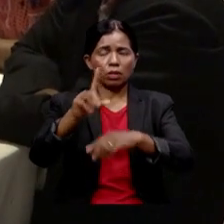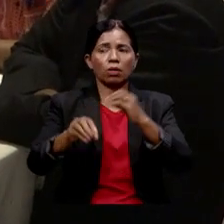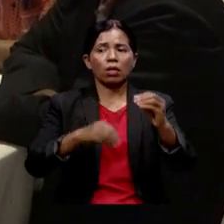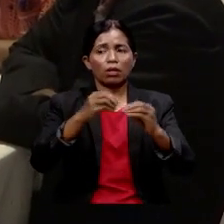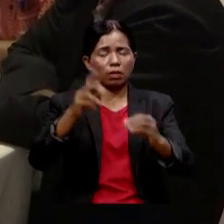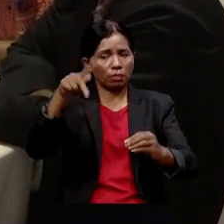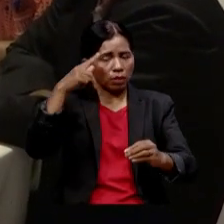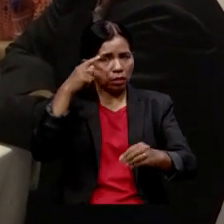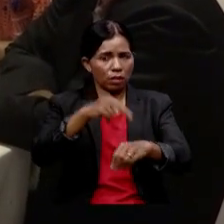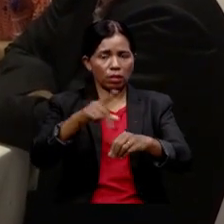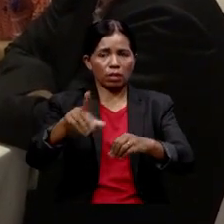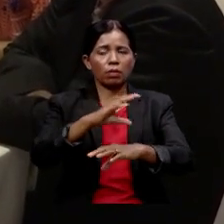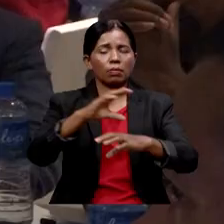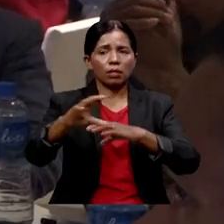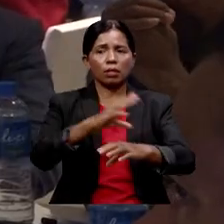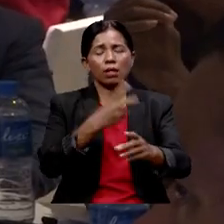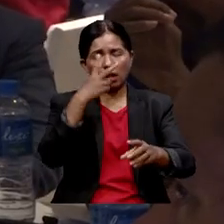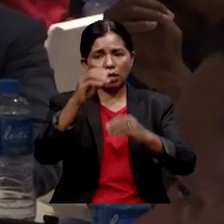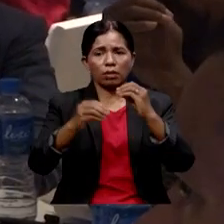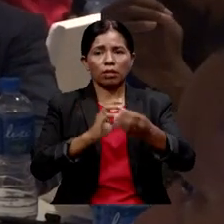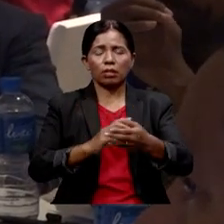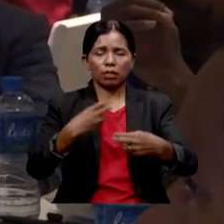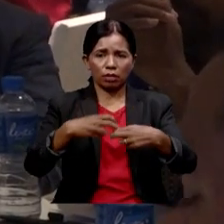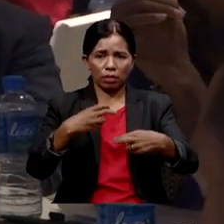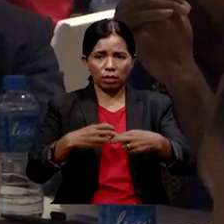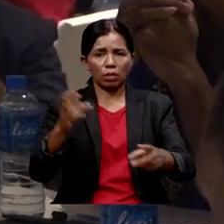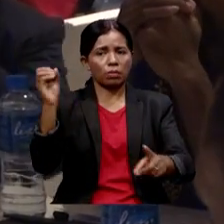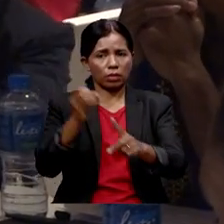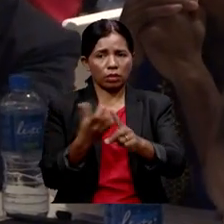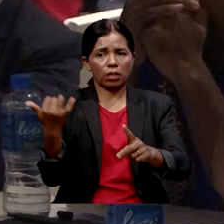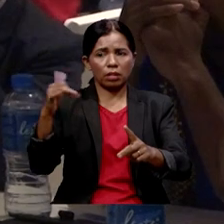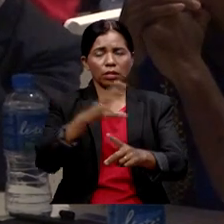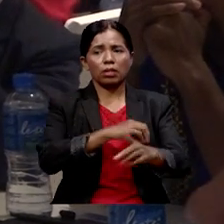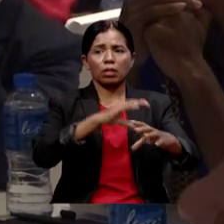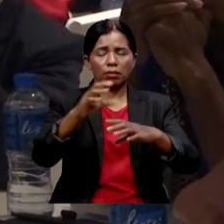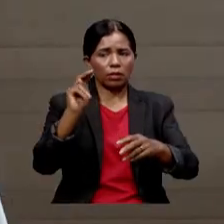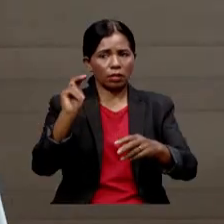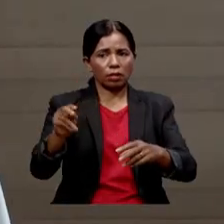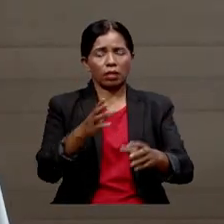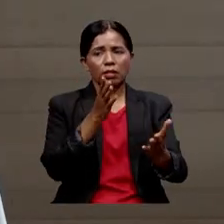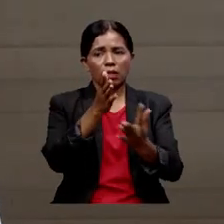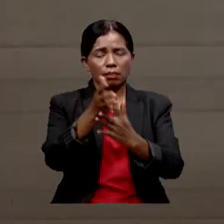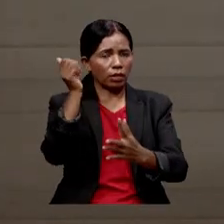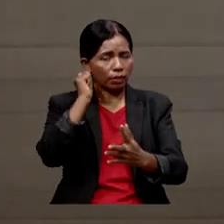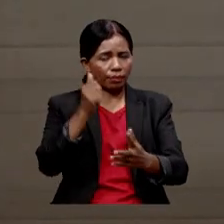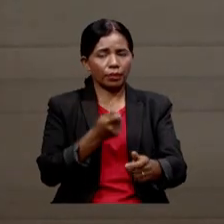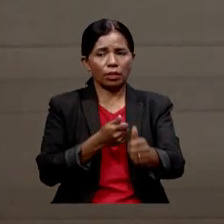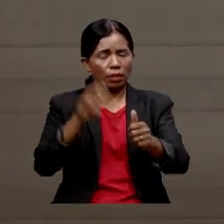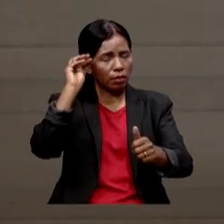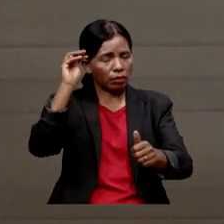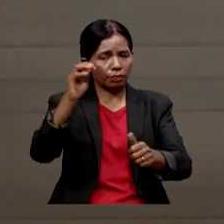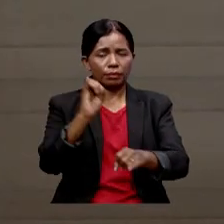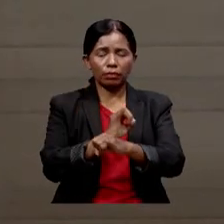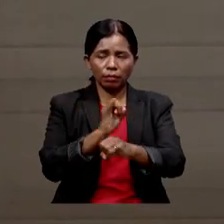política nacional comércio, liu harre com a desafio na oportunidade Sira e a comércio né? Antes da derivação. O ministro do Comércio